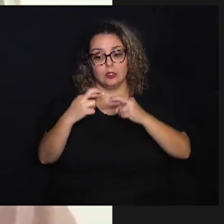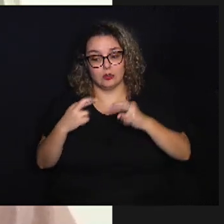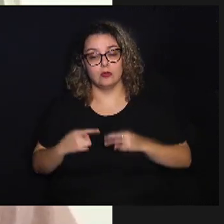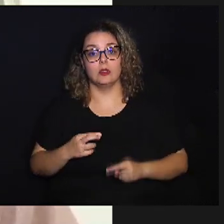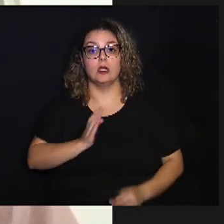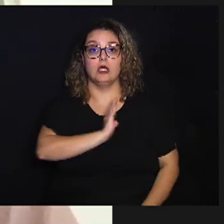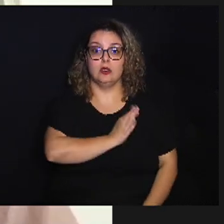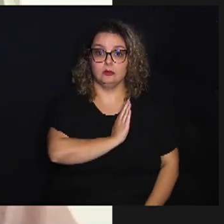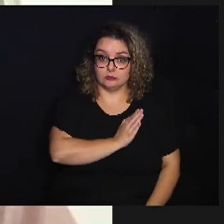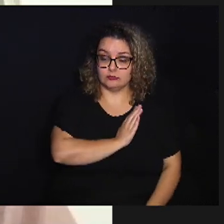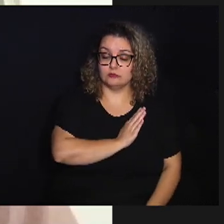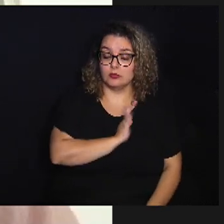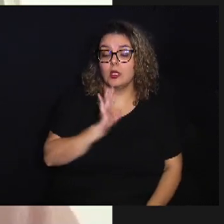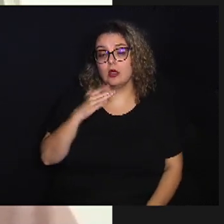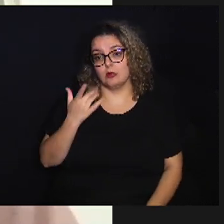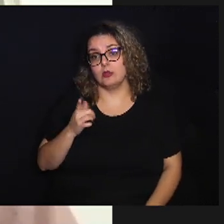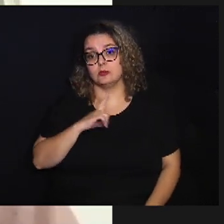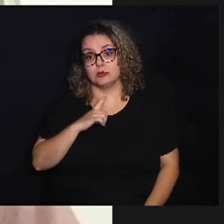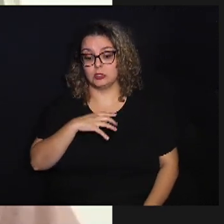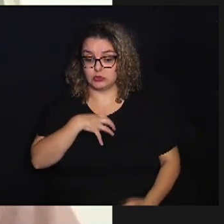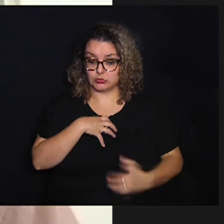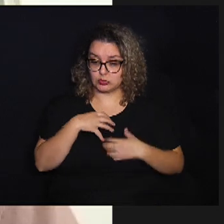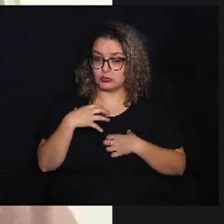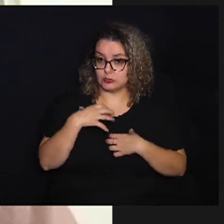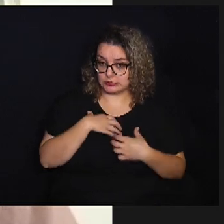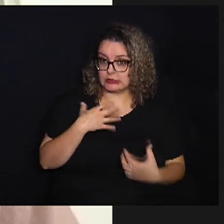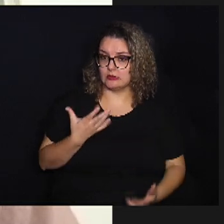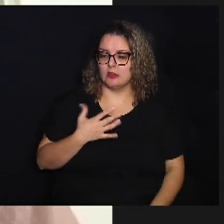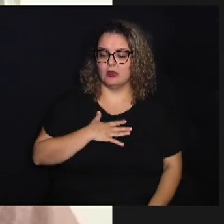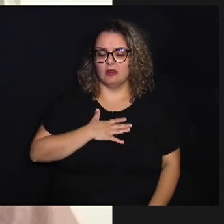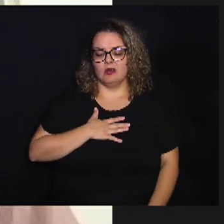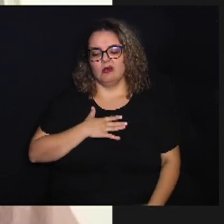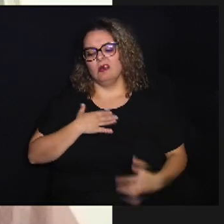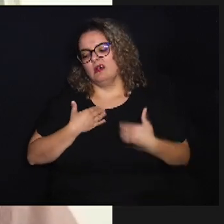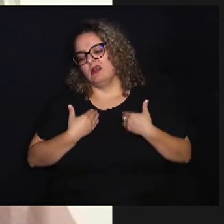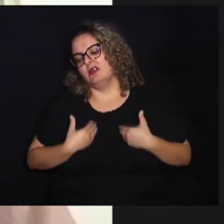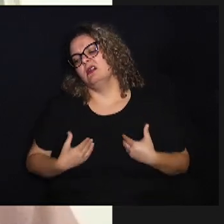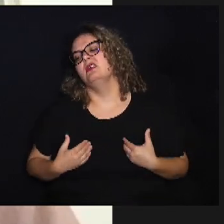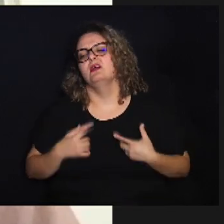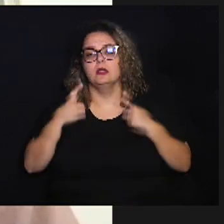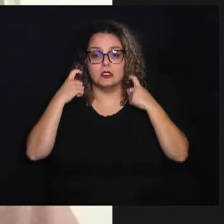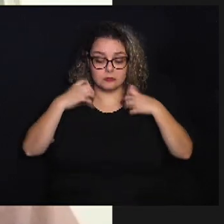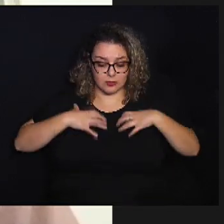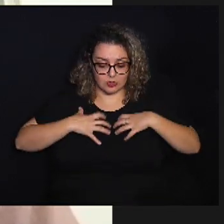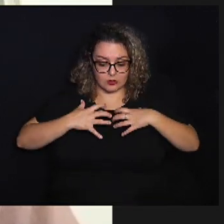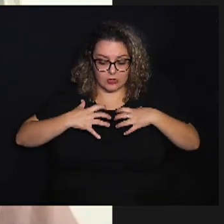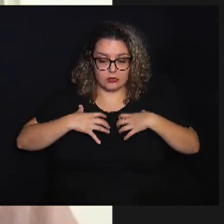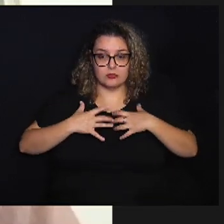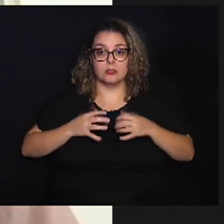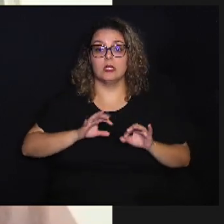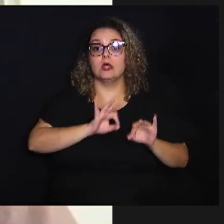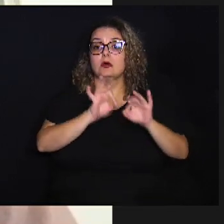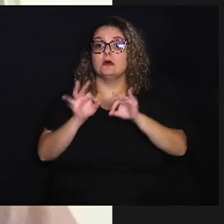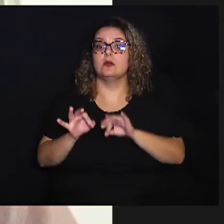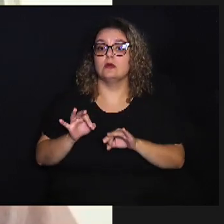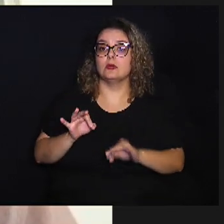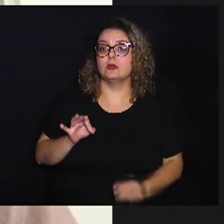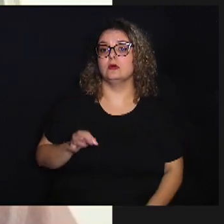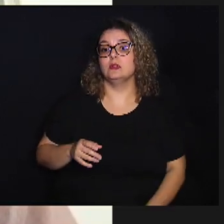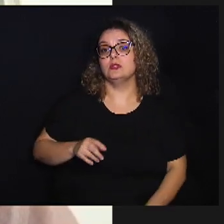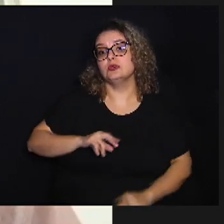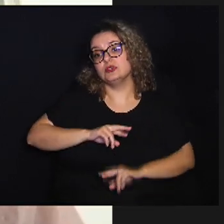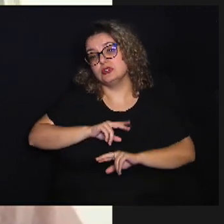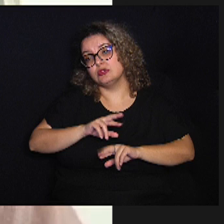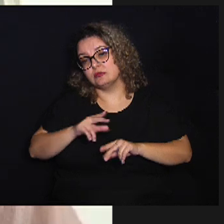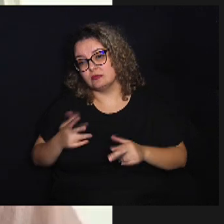cardiológico. E na ocorrência de um sintoma, desse cansaço, desse chiado no peito, às vezes acompanhado de edema de membros